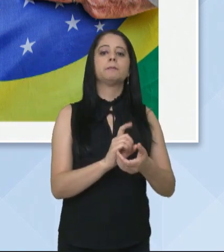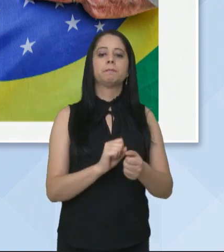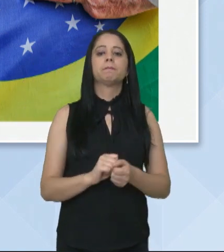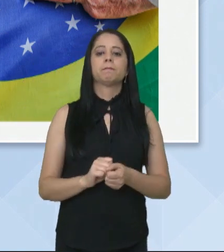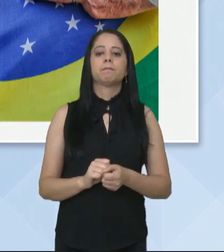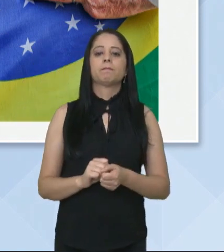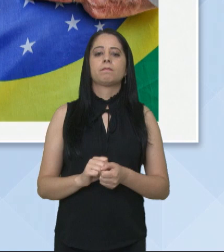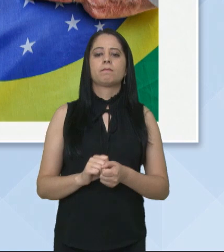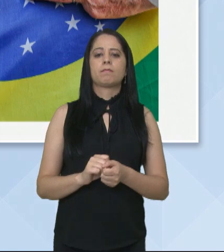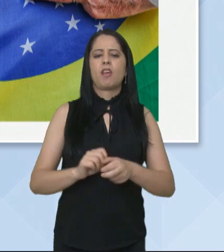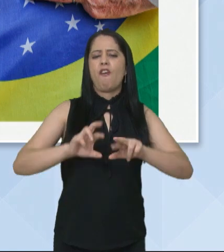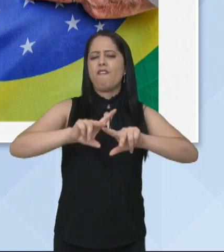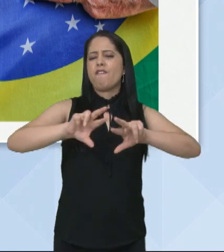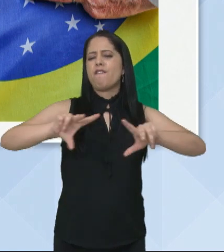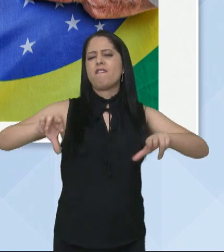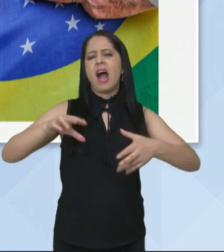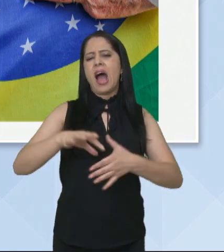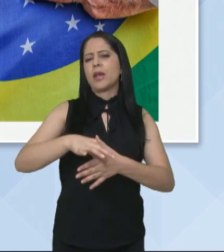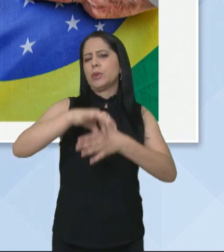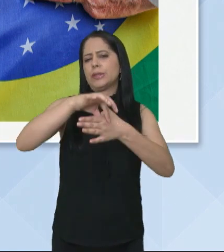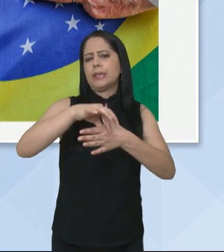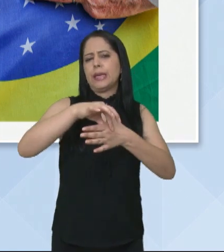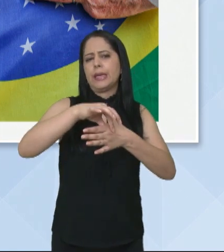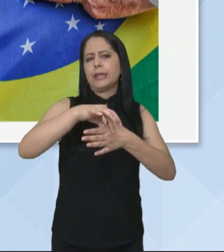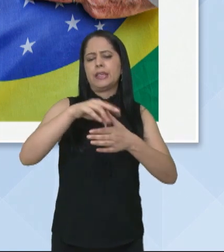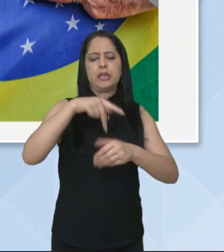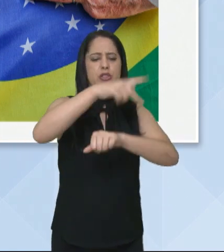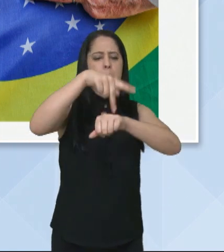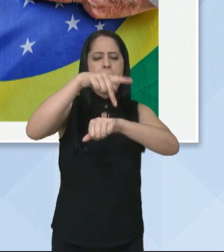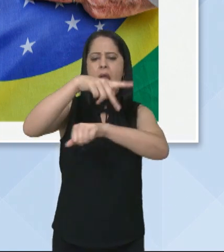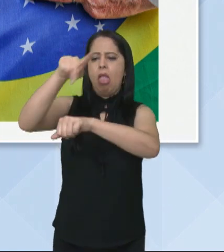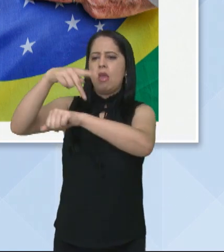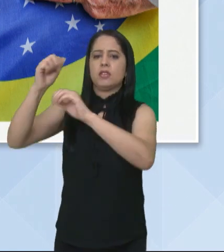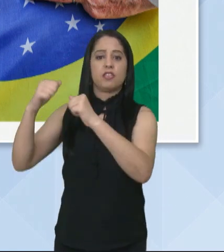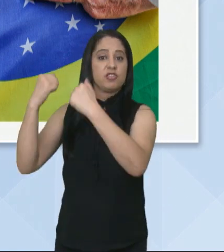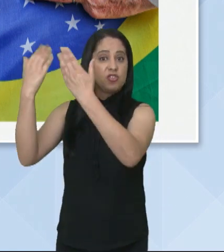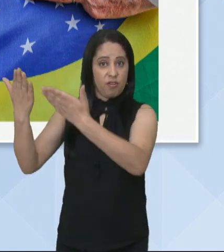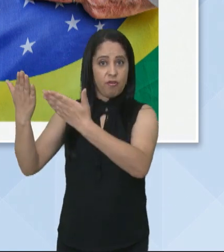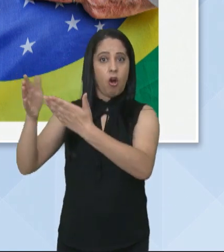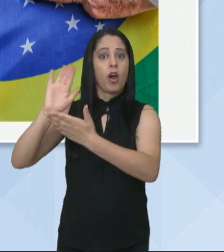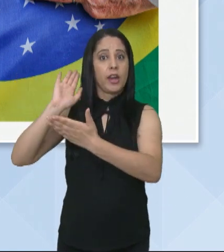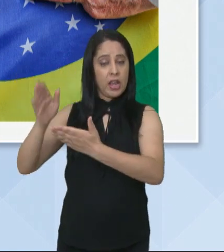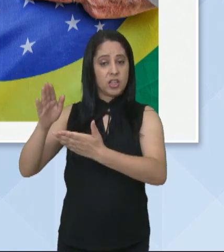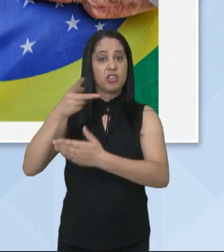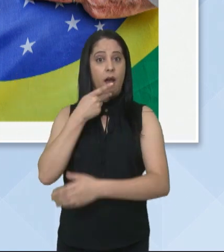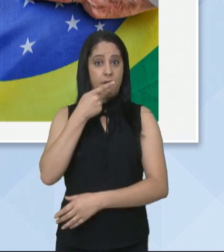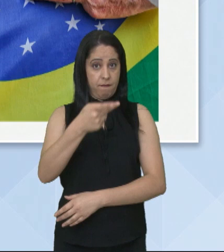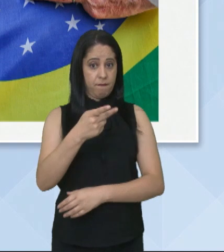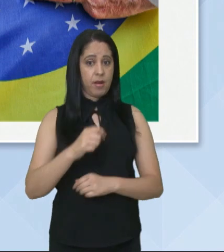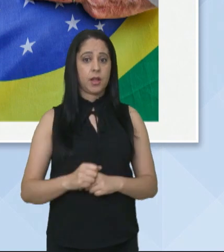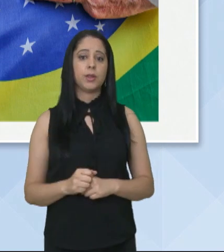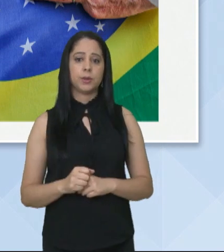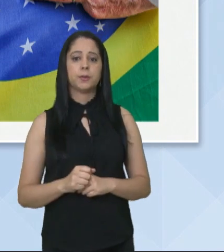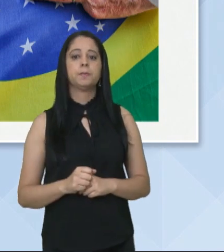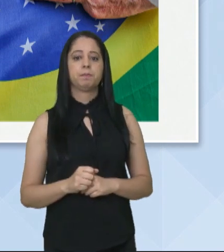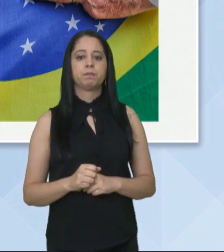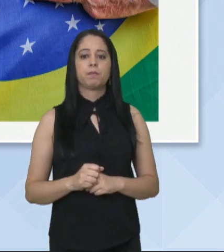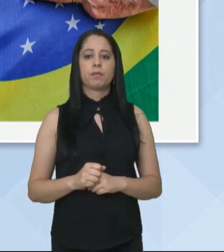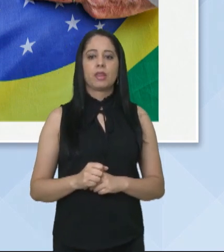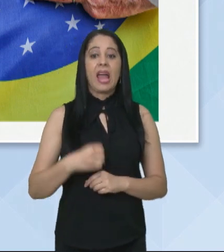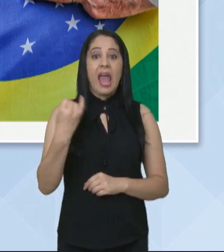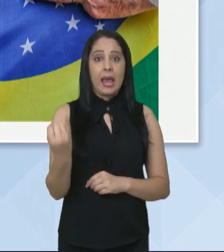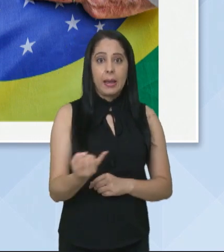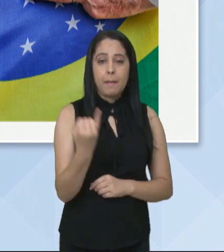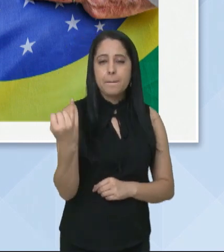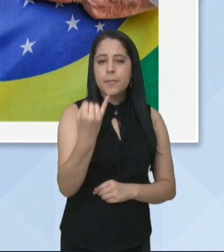mundiais, logo após o anúncio da vitória de Lula, já se pronunciaram sobre a importância